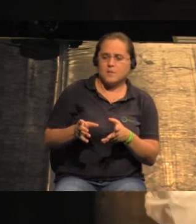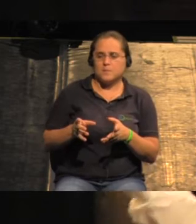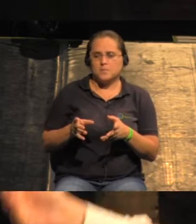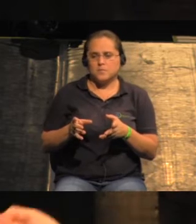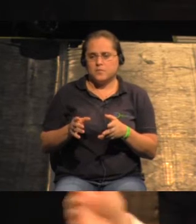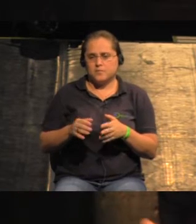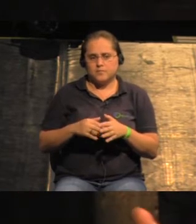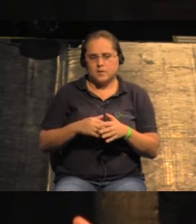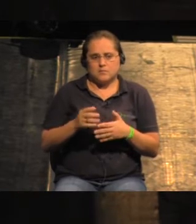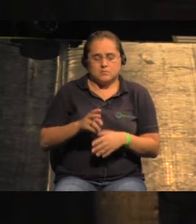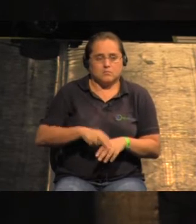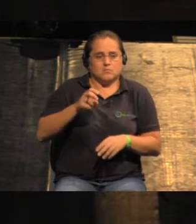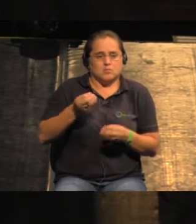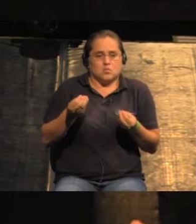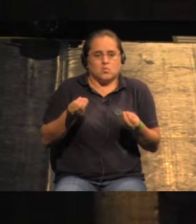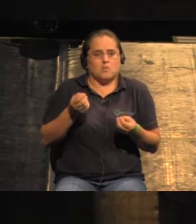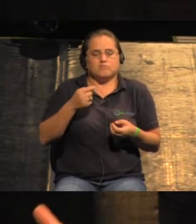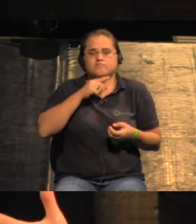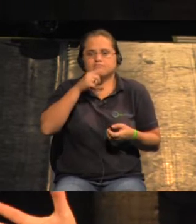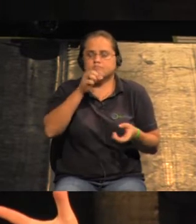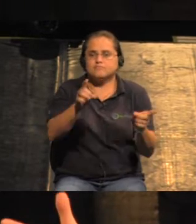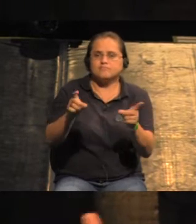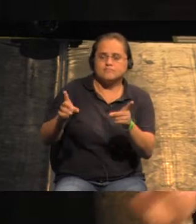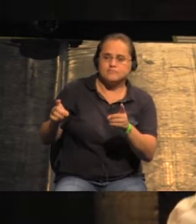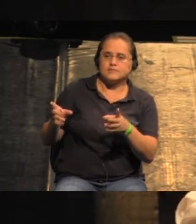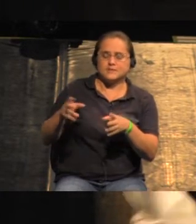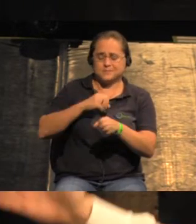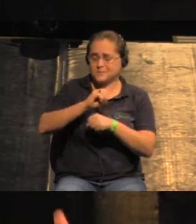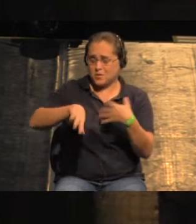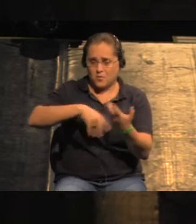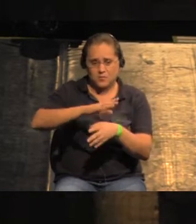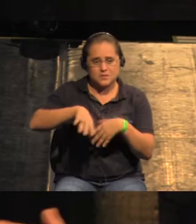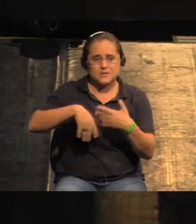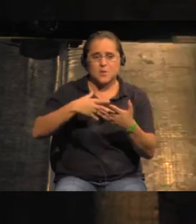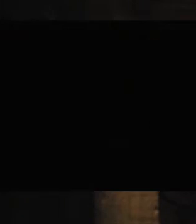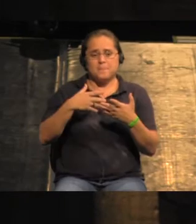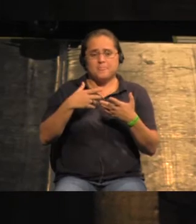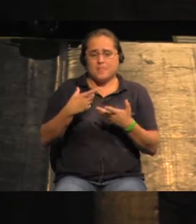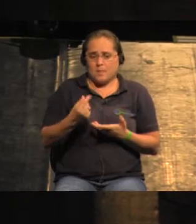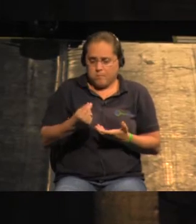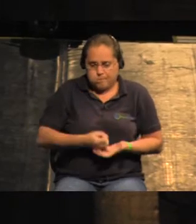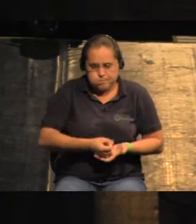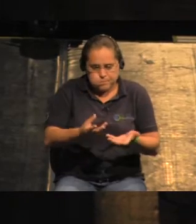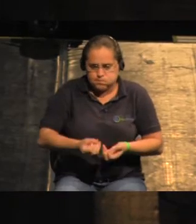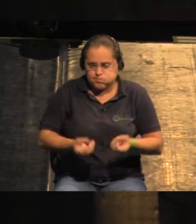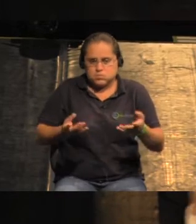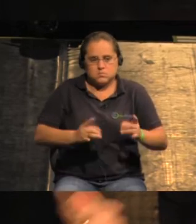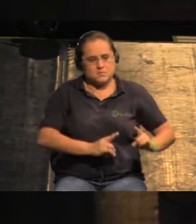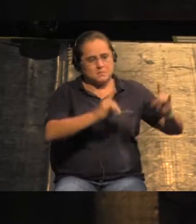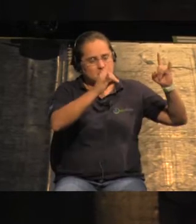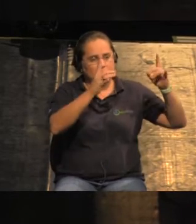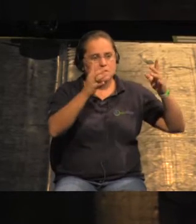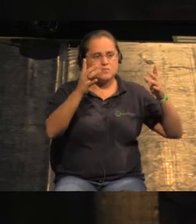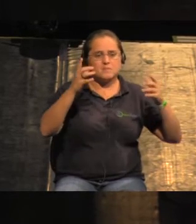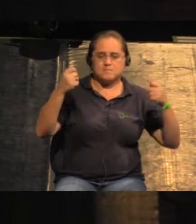possível chamamento que tivesse essas características? Os caras pulam da cadeira, falam, puxa, isso aqui não vai vender, não vai dar certo, isso aqui vai ser uma confusão, isso aumenta muito o